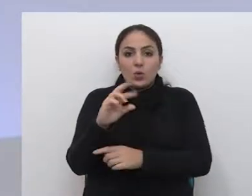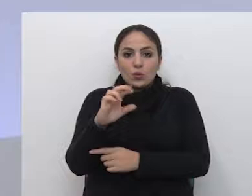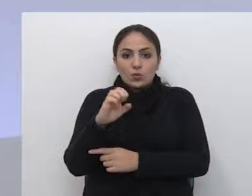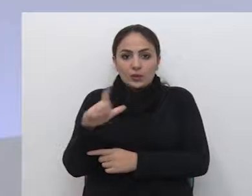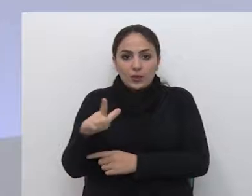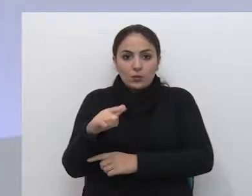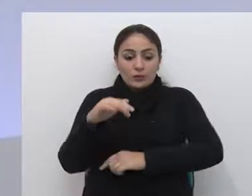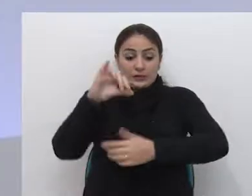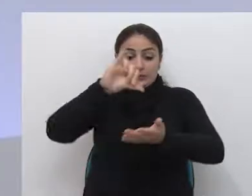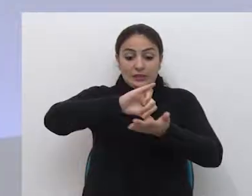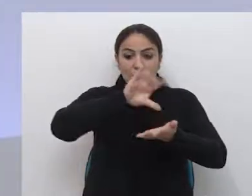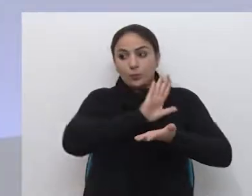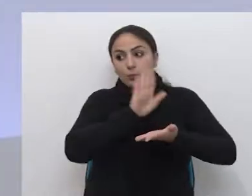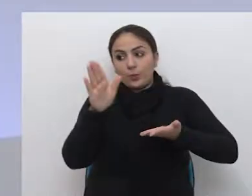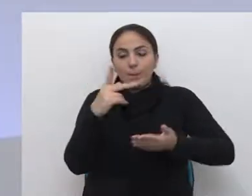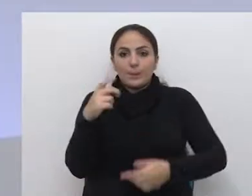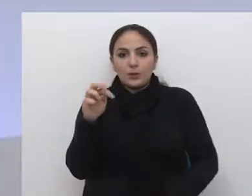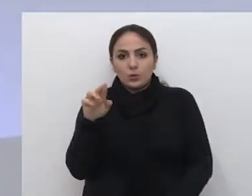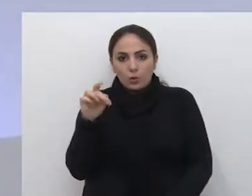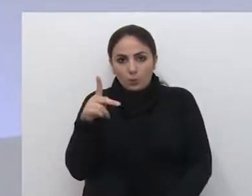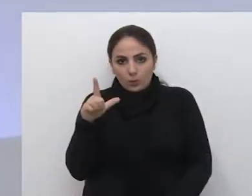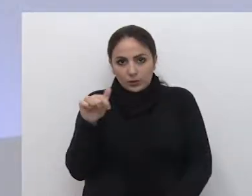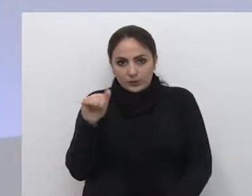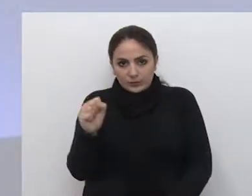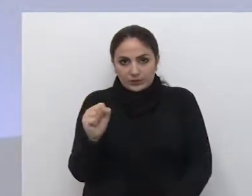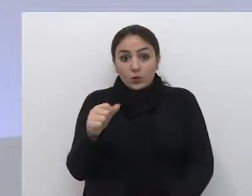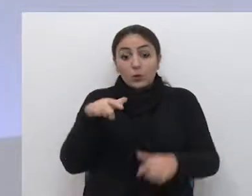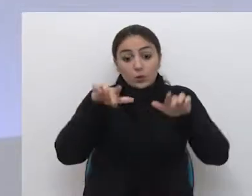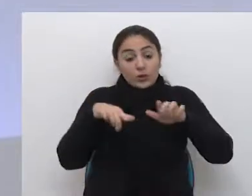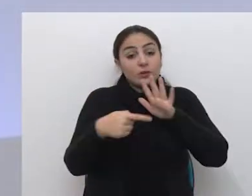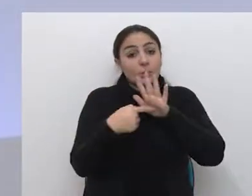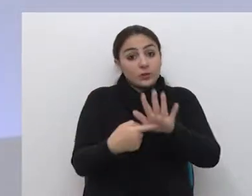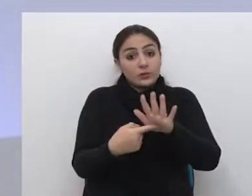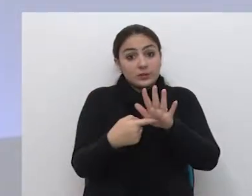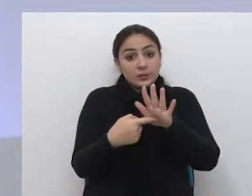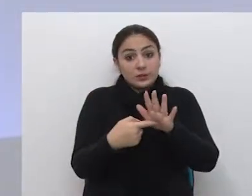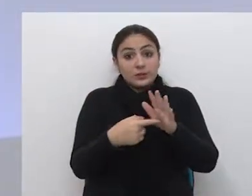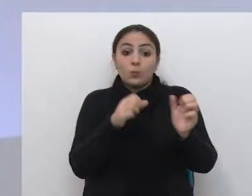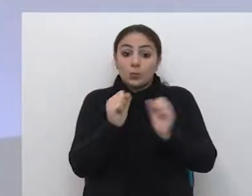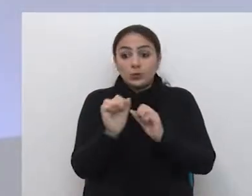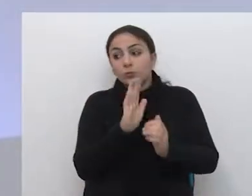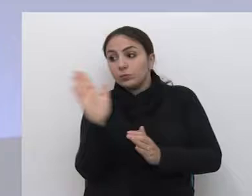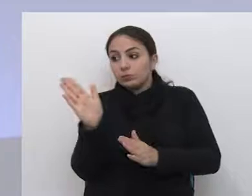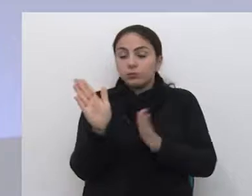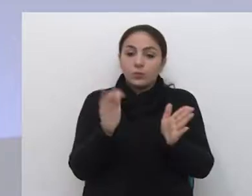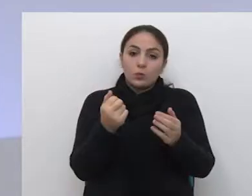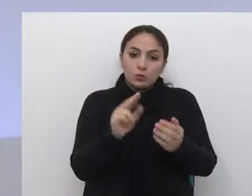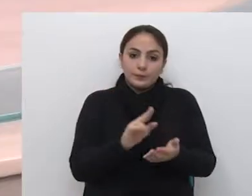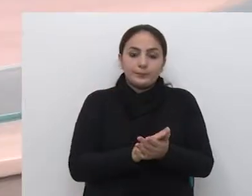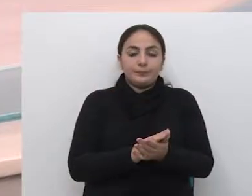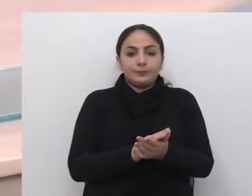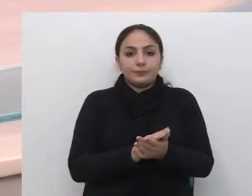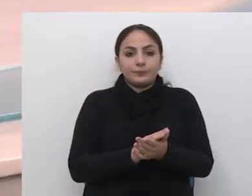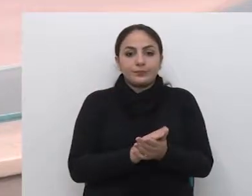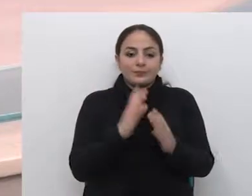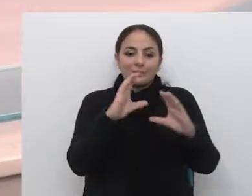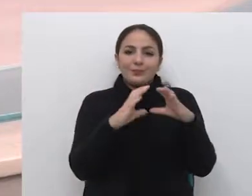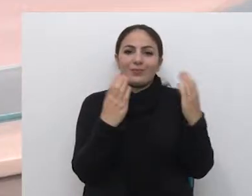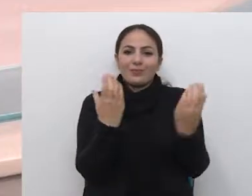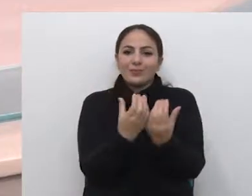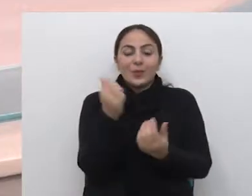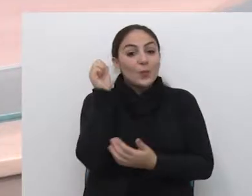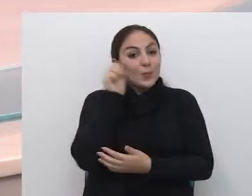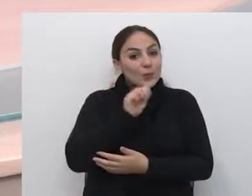sentido centro-bairro Petrópolis. O local está sinalizado, indicando as opções de desvio. E no